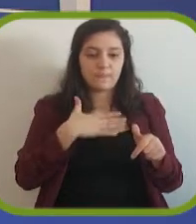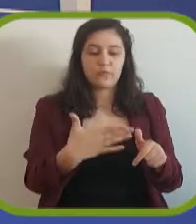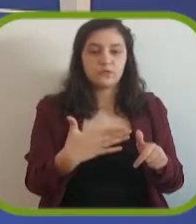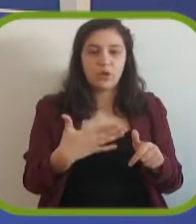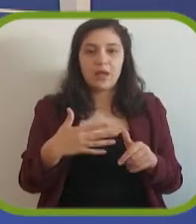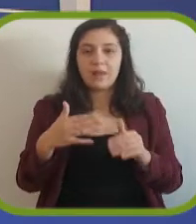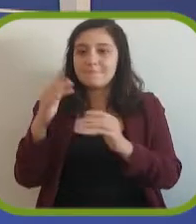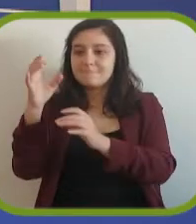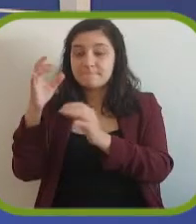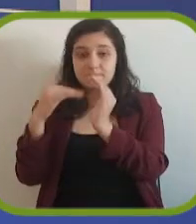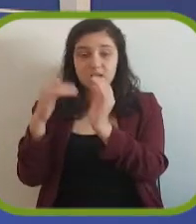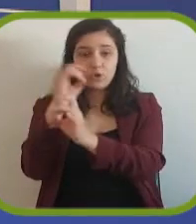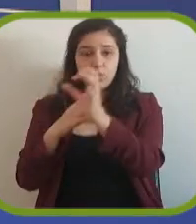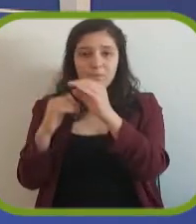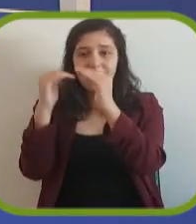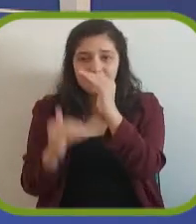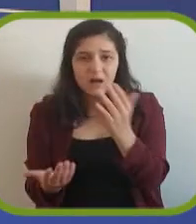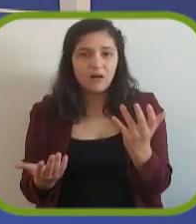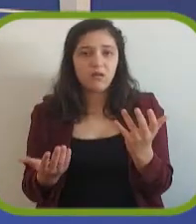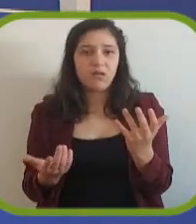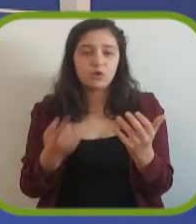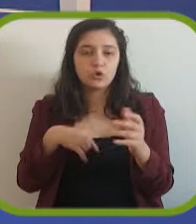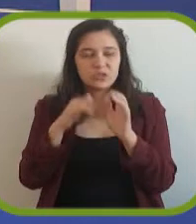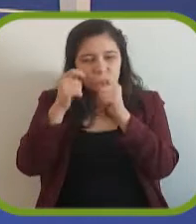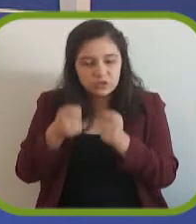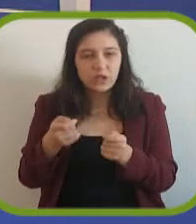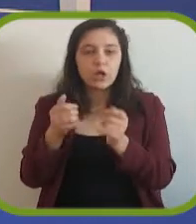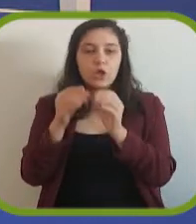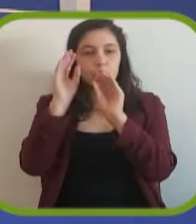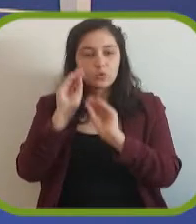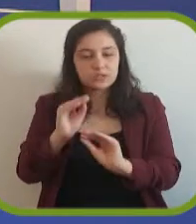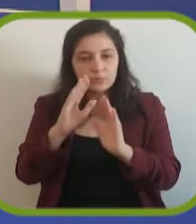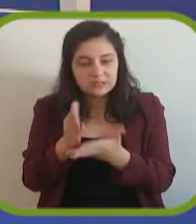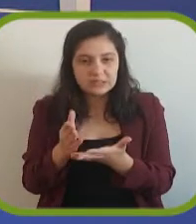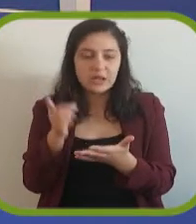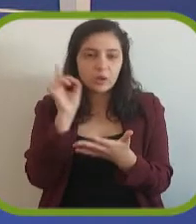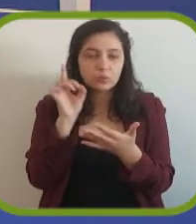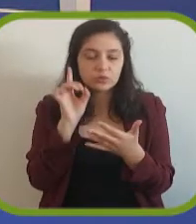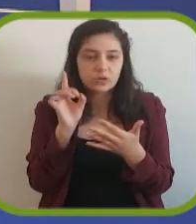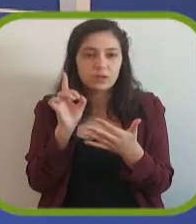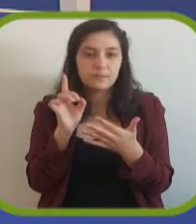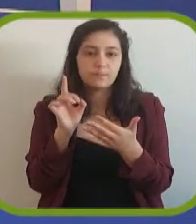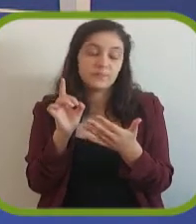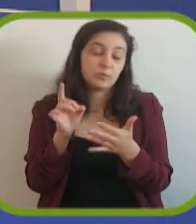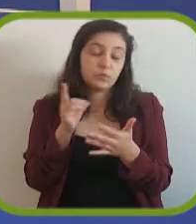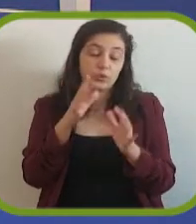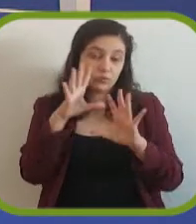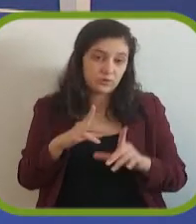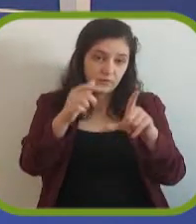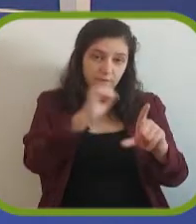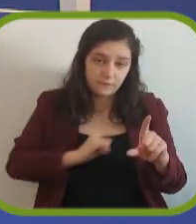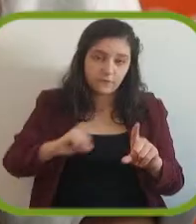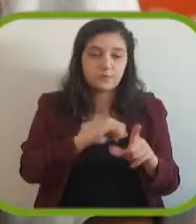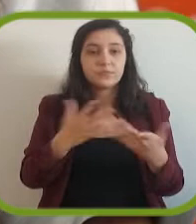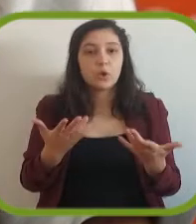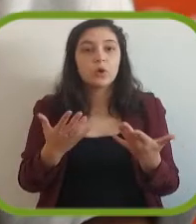E, portanto, há ainda um caminho aí a fazer. Nós precisamos, de facto, continuar a investir na educação. Isso é fundamental para o nosso